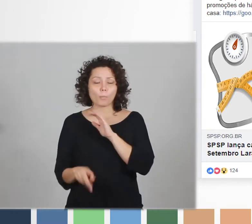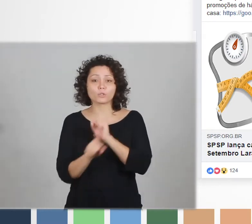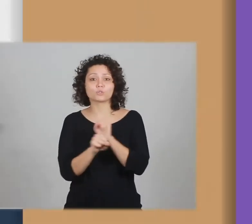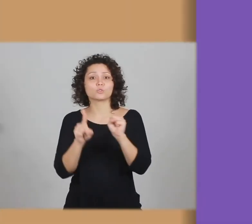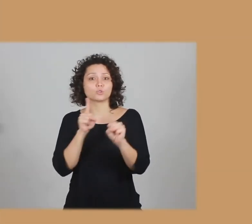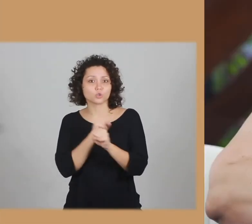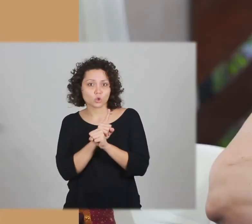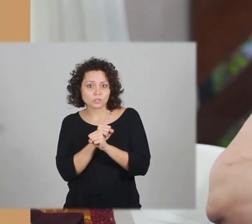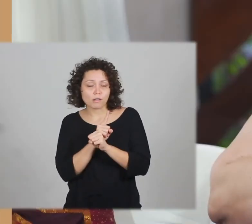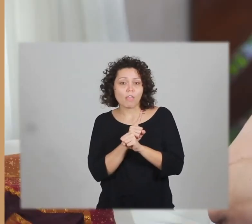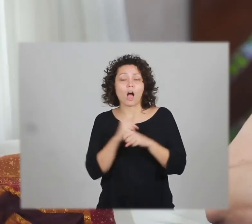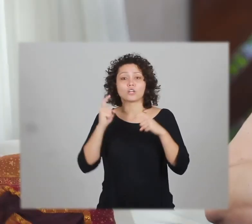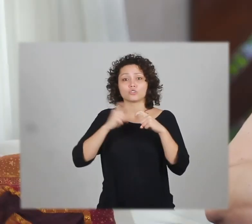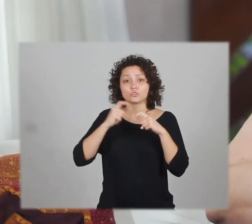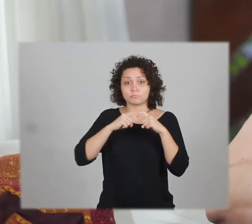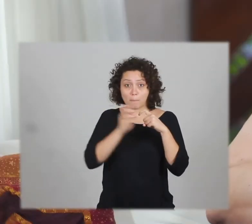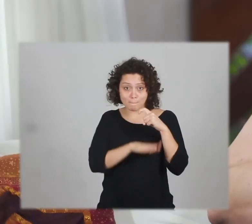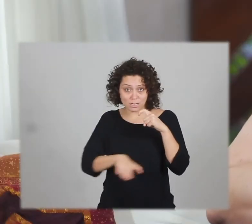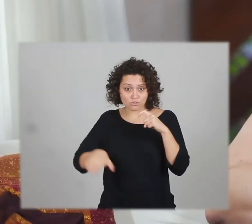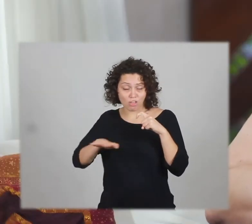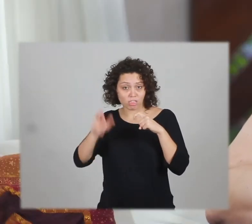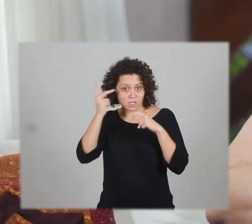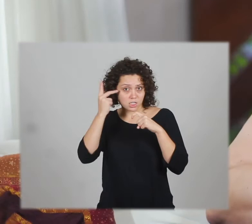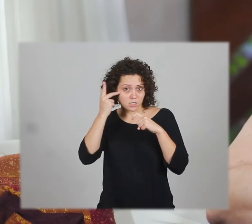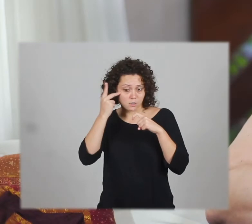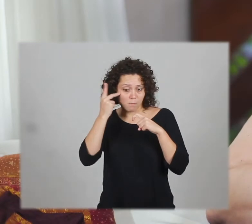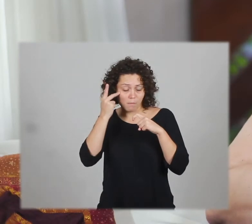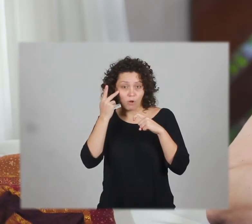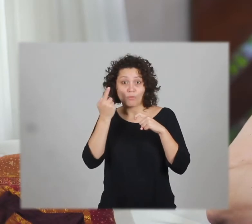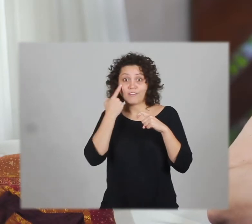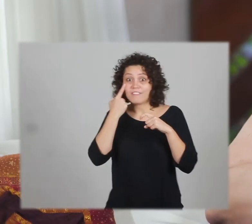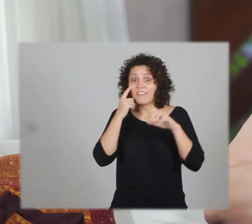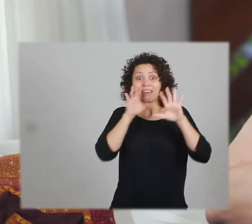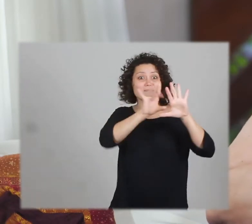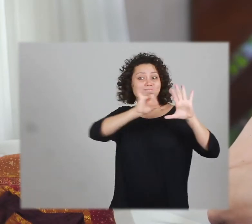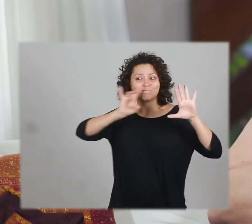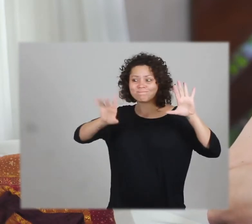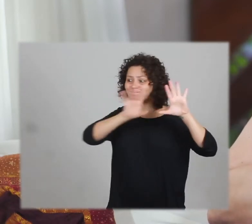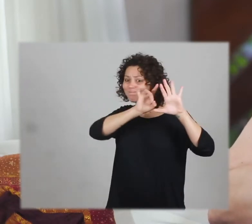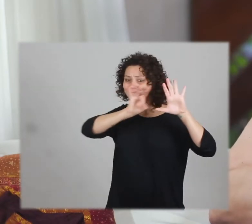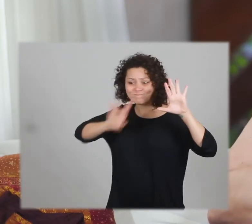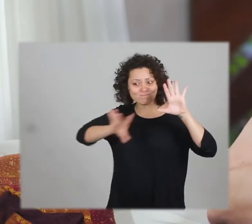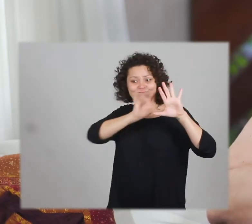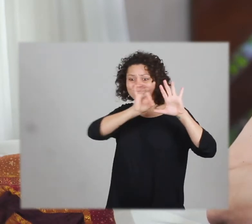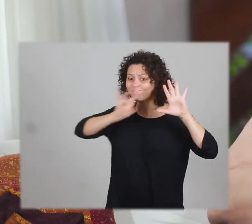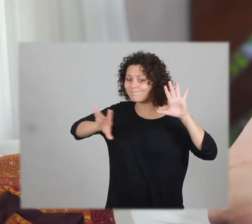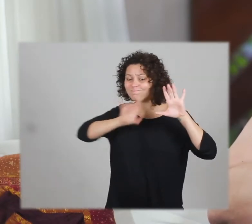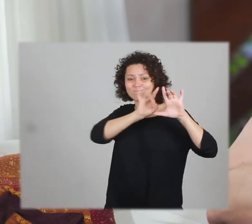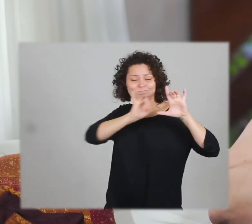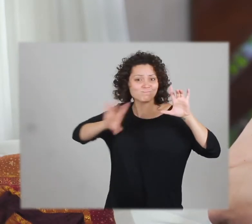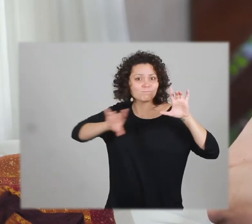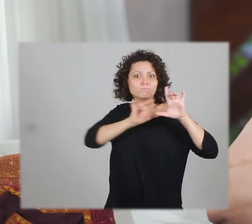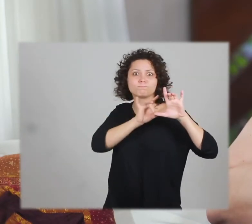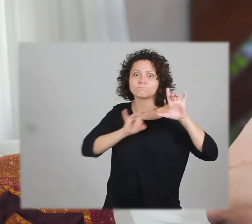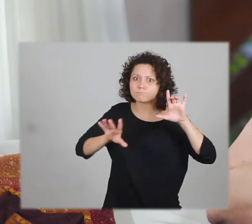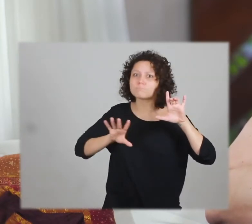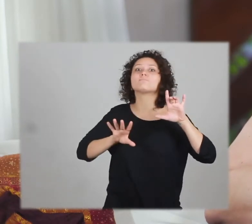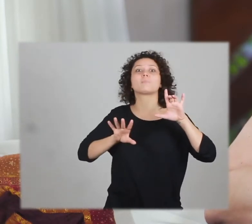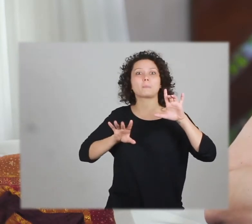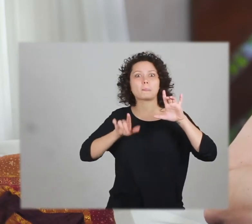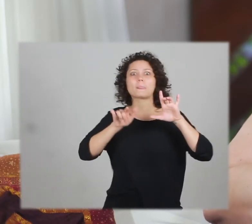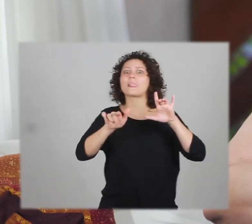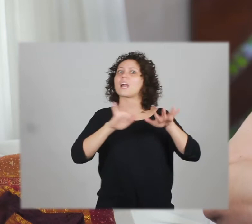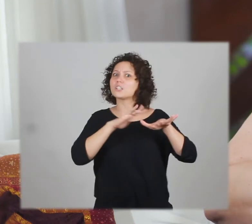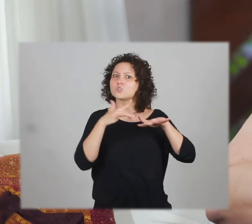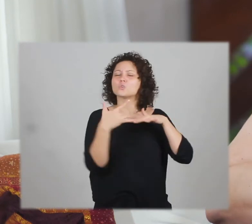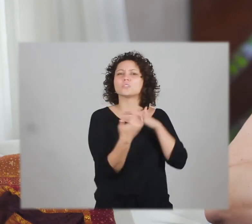São Paulo e a gente também vê a quantidade de compartilhamentos. A gente não pode realmente subestimar e usar as redes sociais a nosso favor